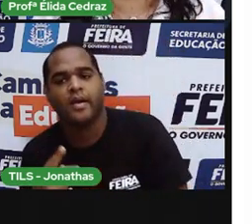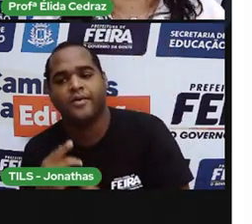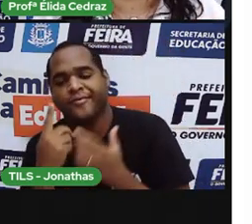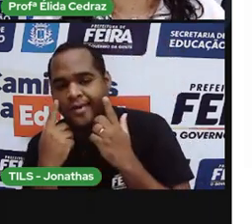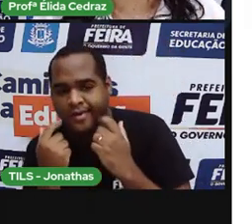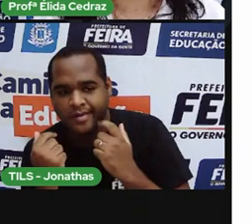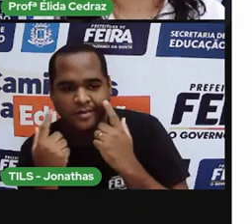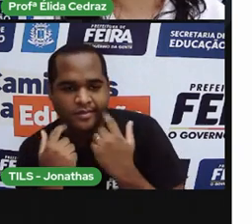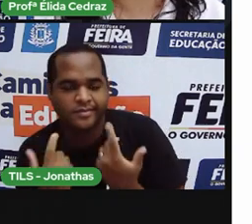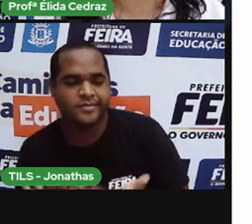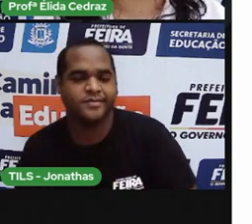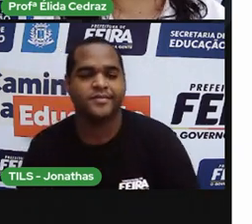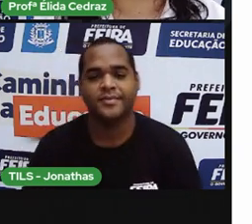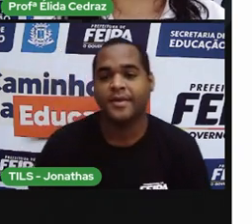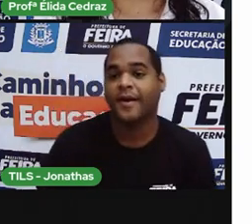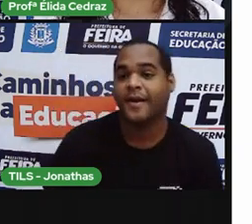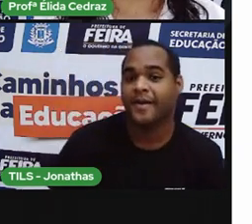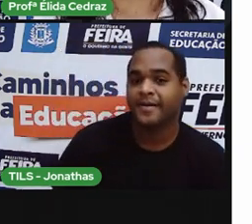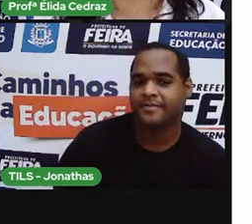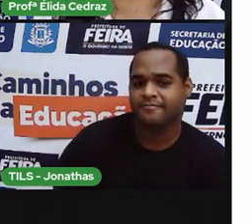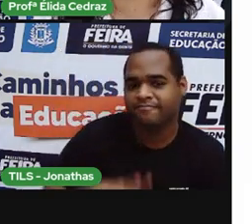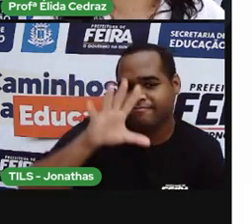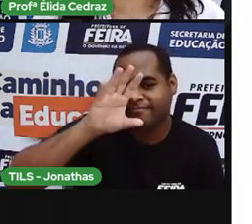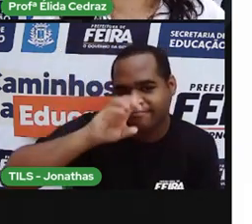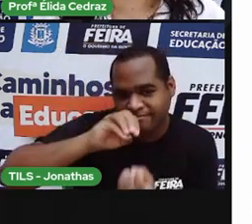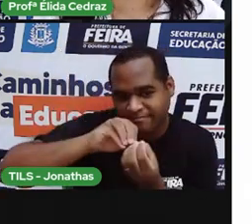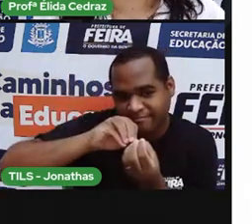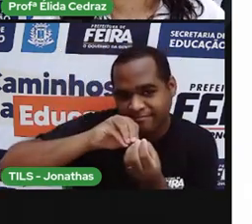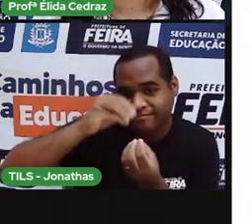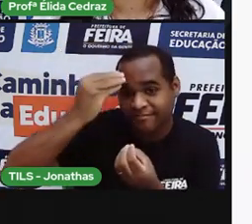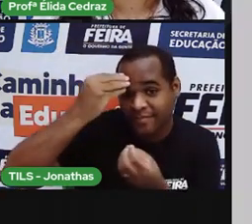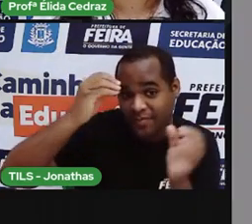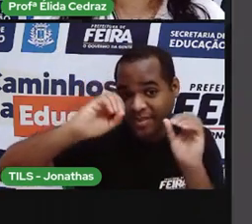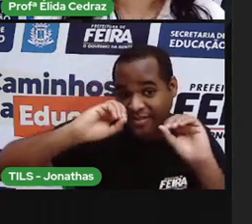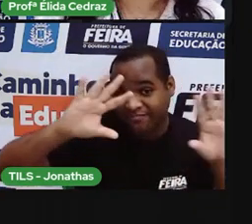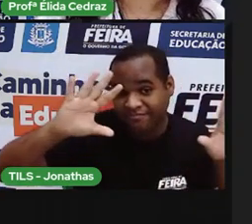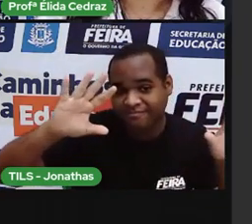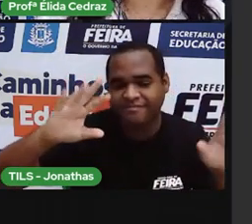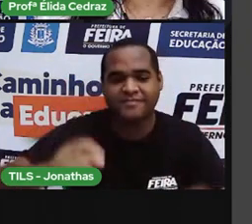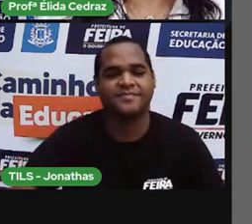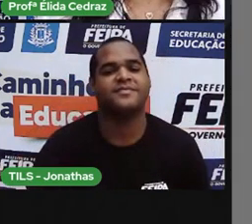se chorar. Você compreende perfeitamente o que foi escrito.